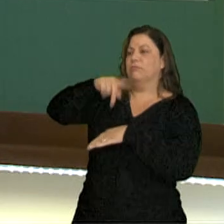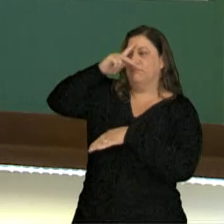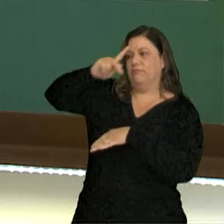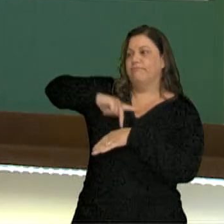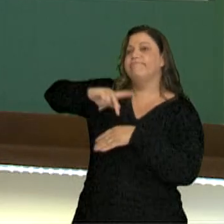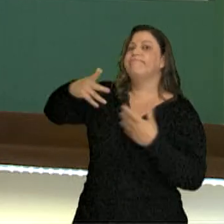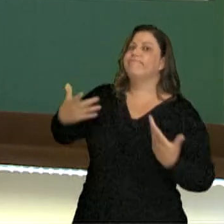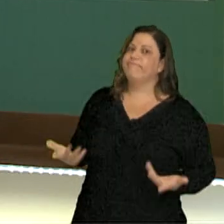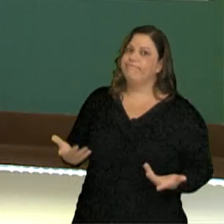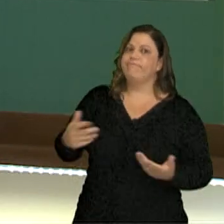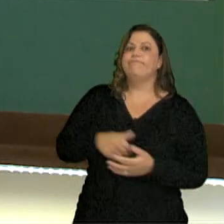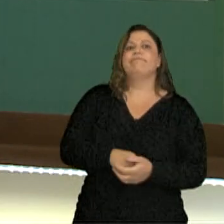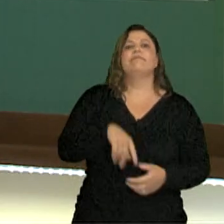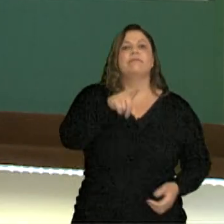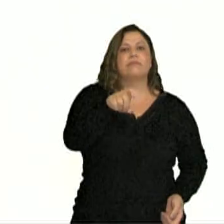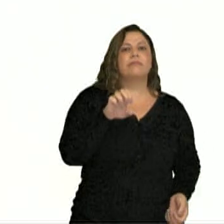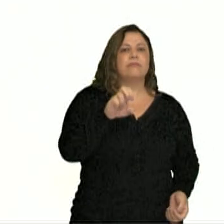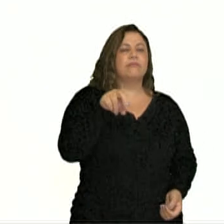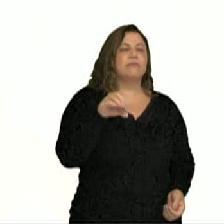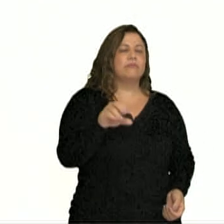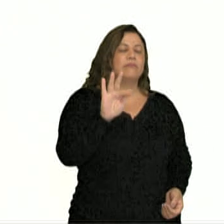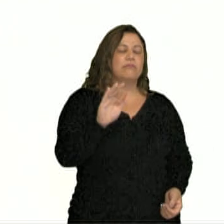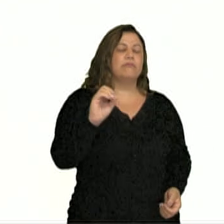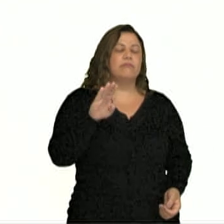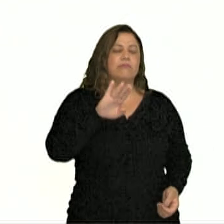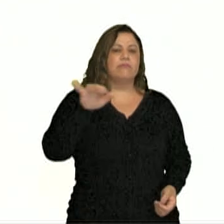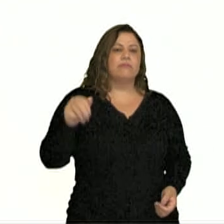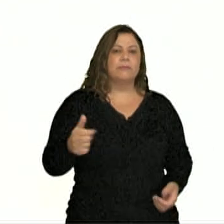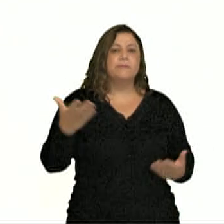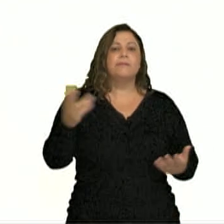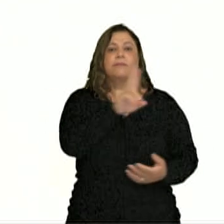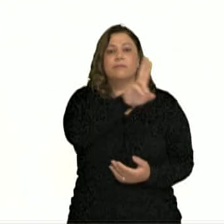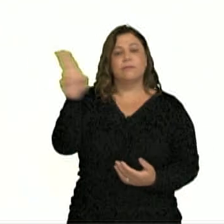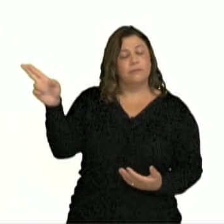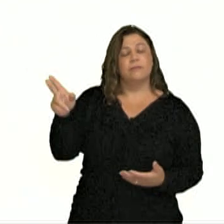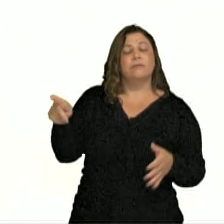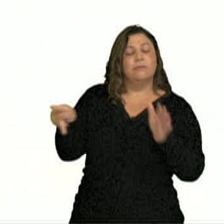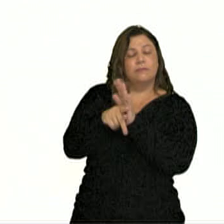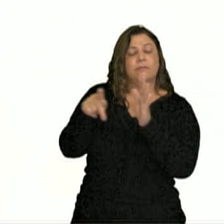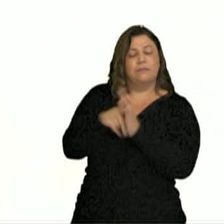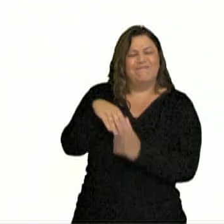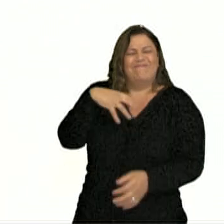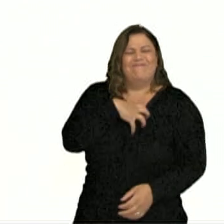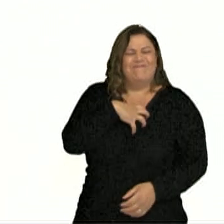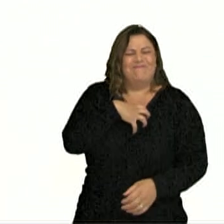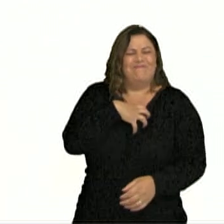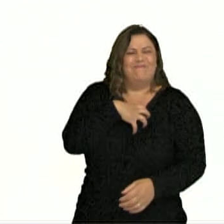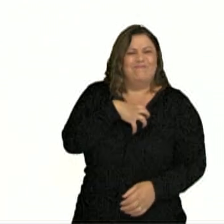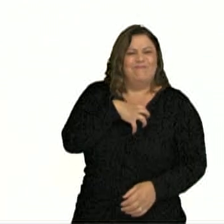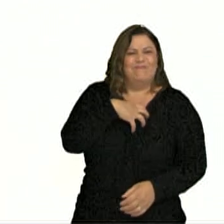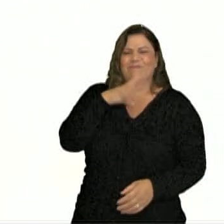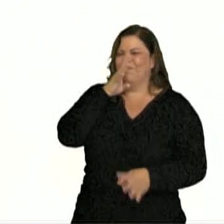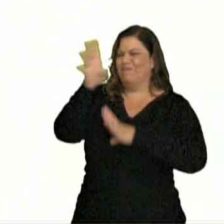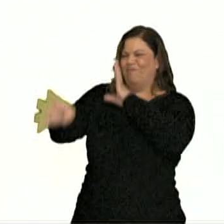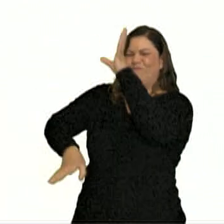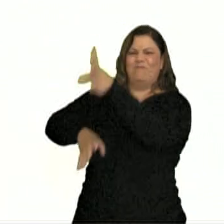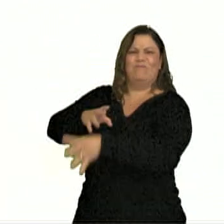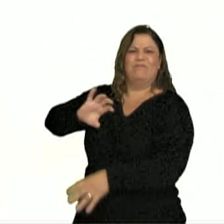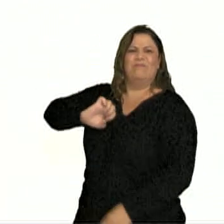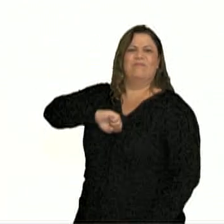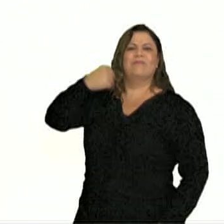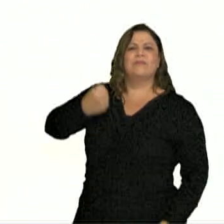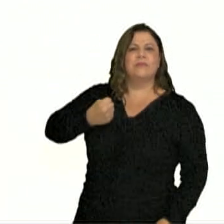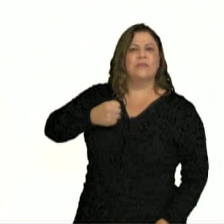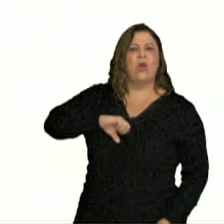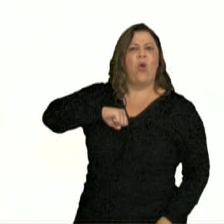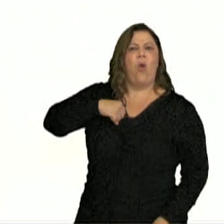A xenofobia é o nome que utilizamos em referência ao sentimento de hostilidade e ódio manifestado